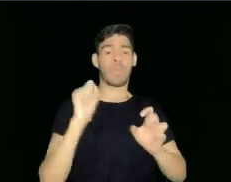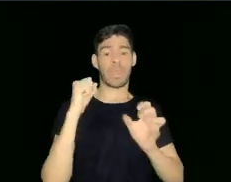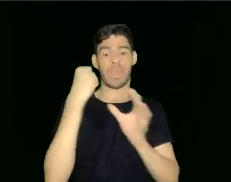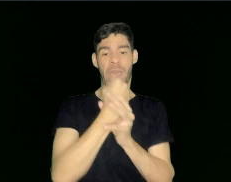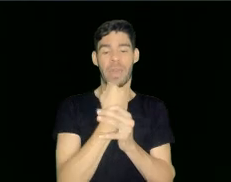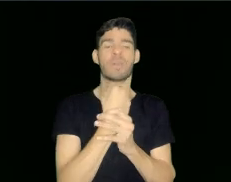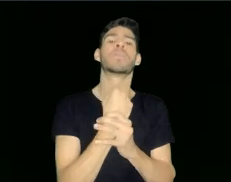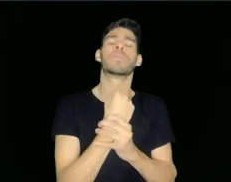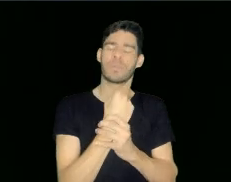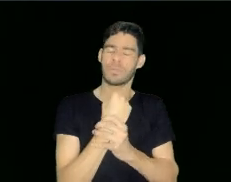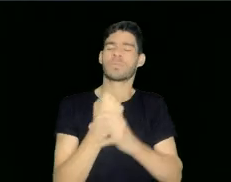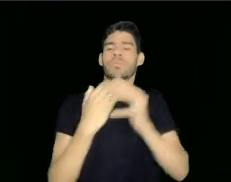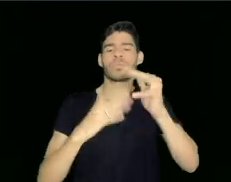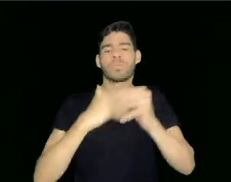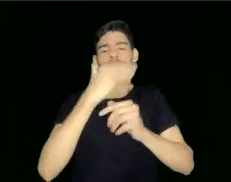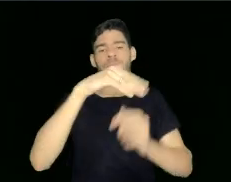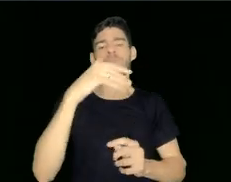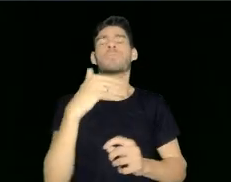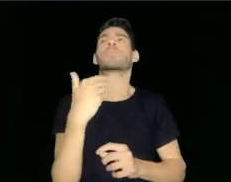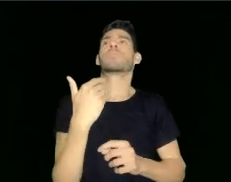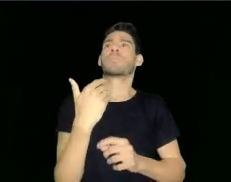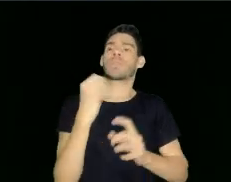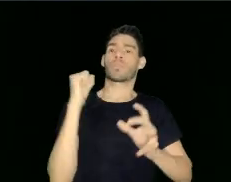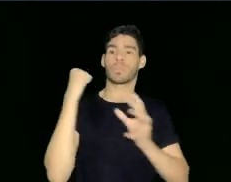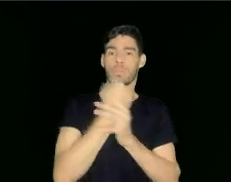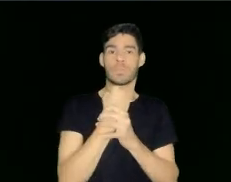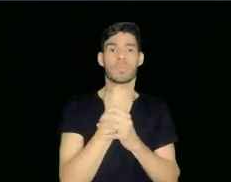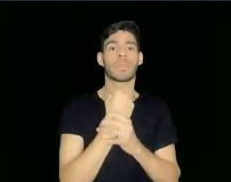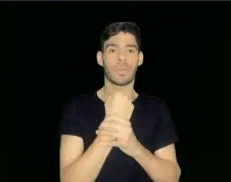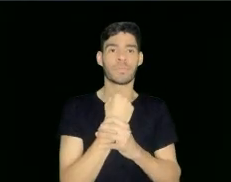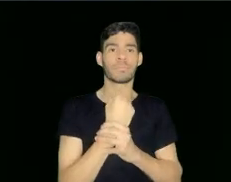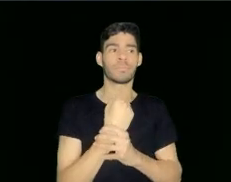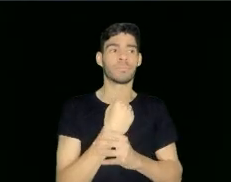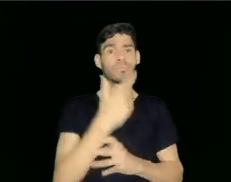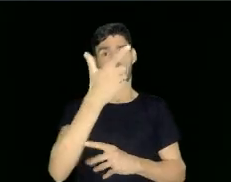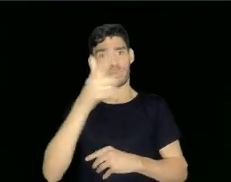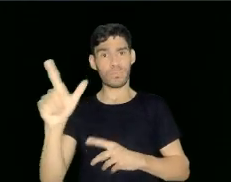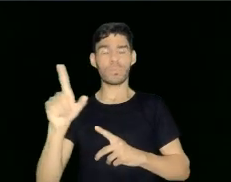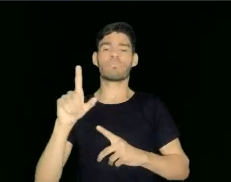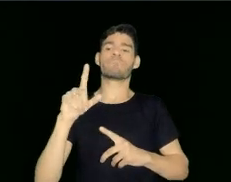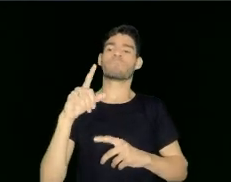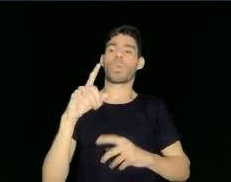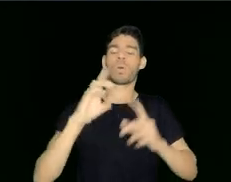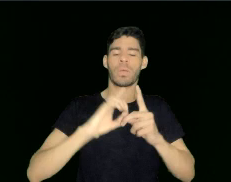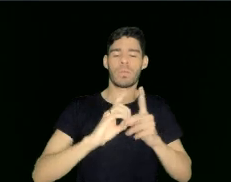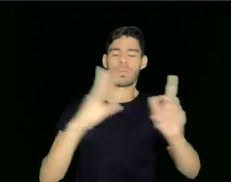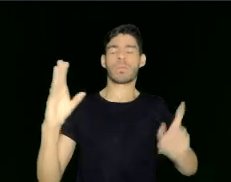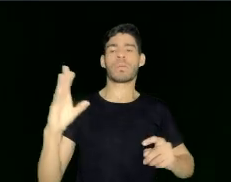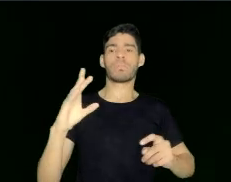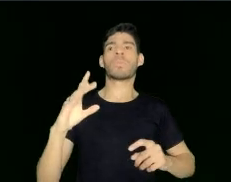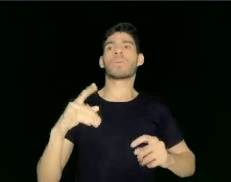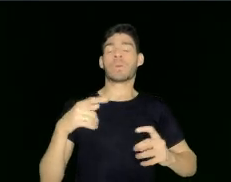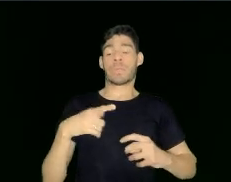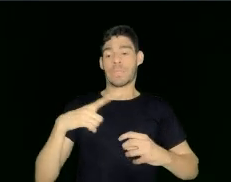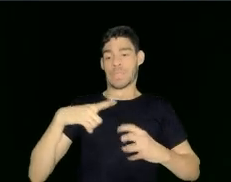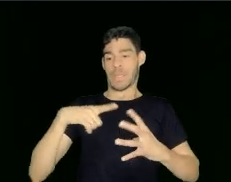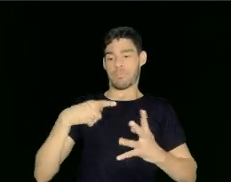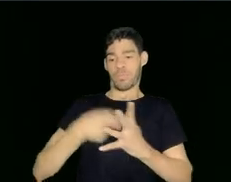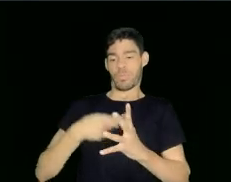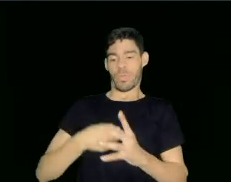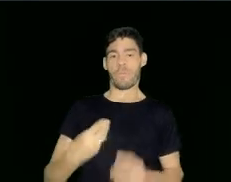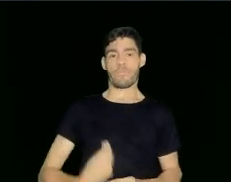do pluralismo político, além de garantir o desenvolvimento sustentável. De outro ângulo,